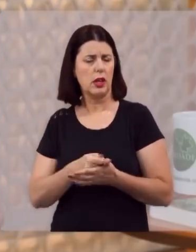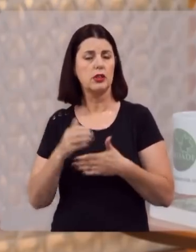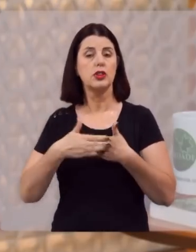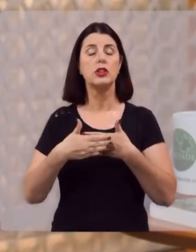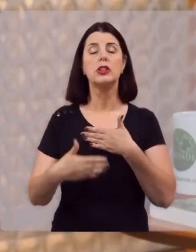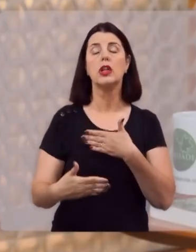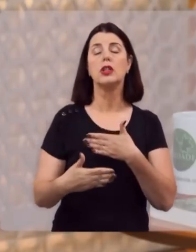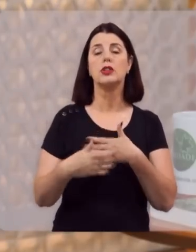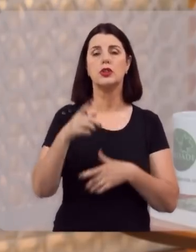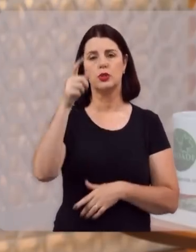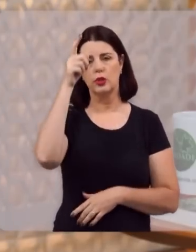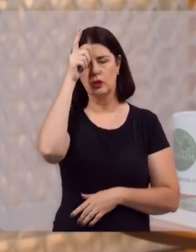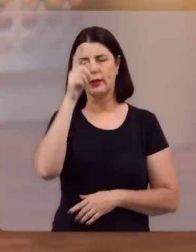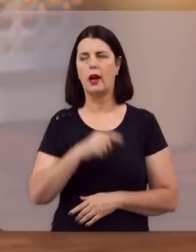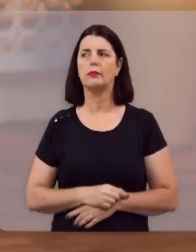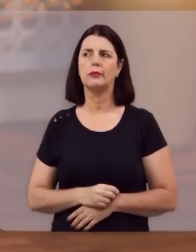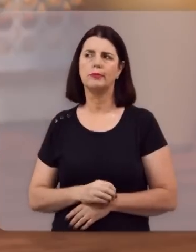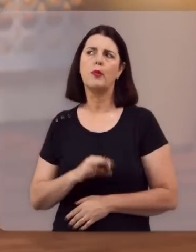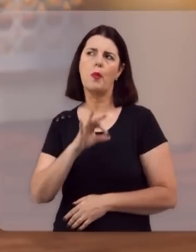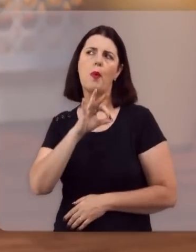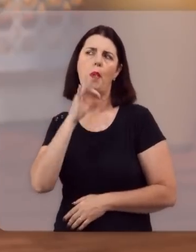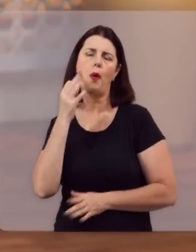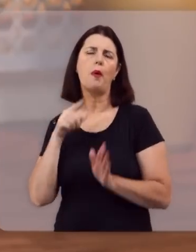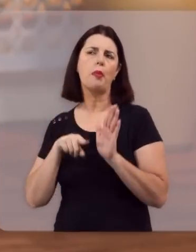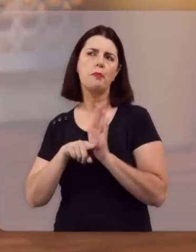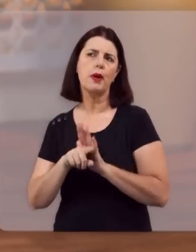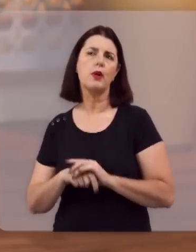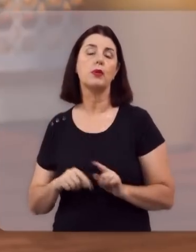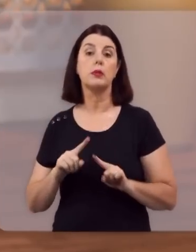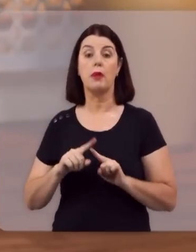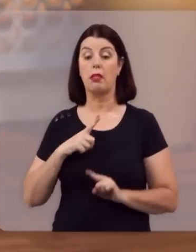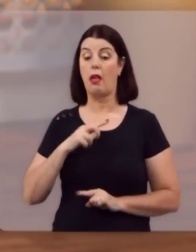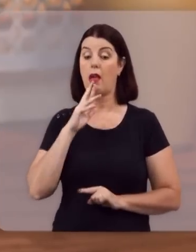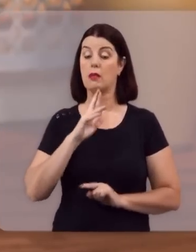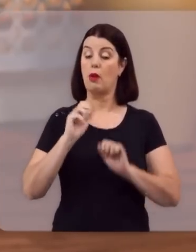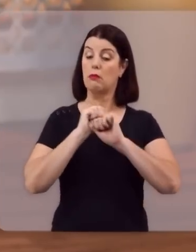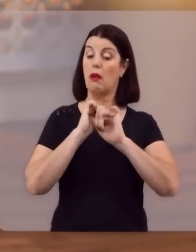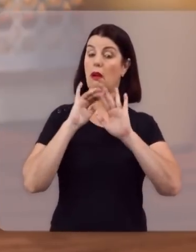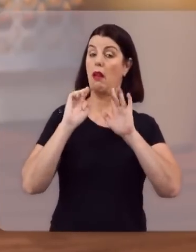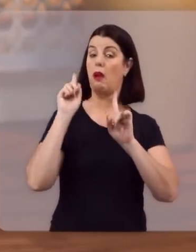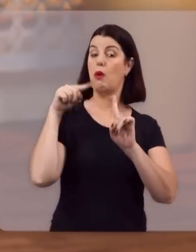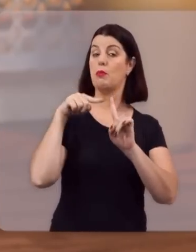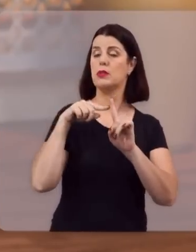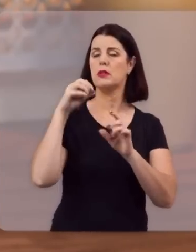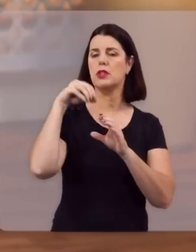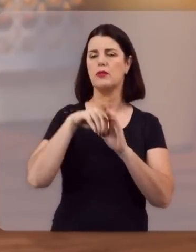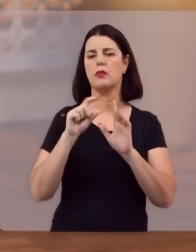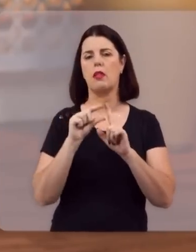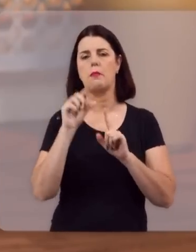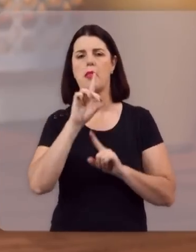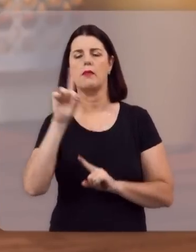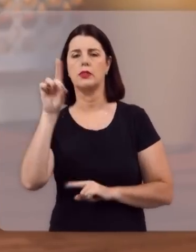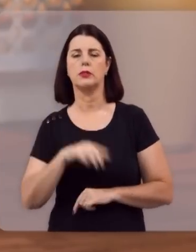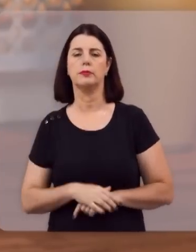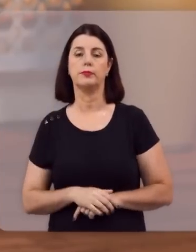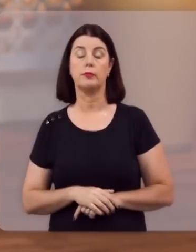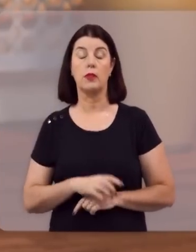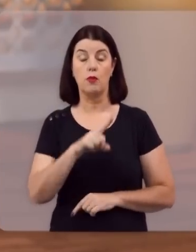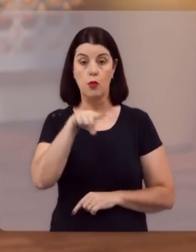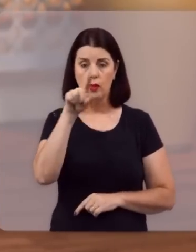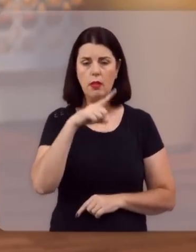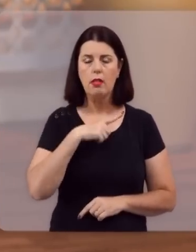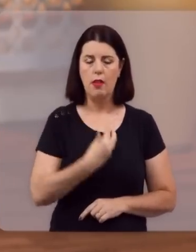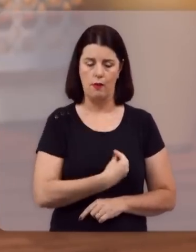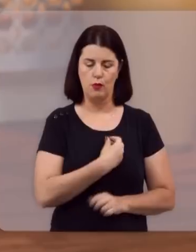diante do diabo? É muito boa essa pergunta, porque ela tem resposta muito clara e objetiva nas Escrituras. Se você